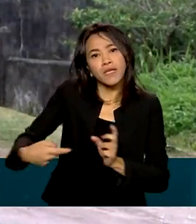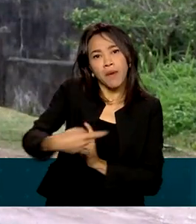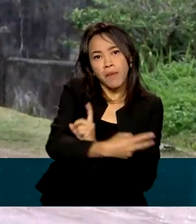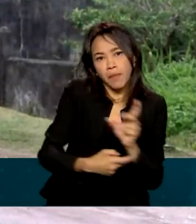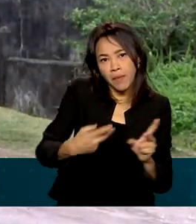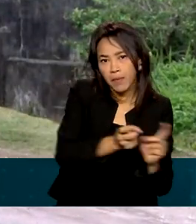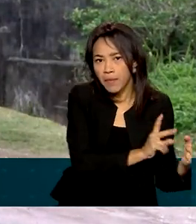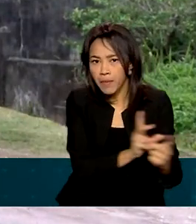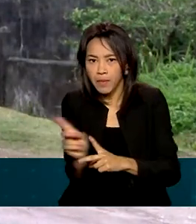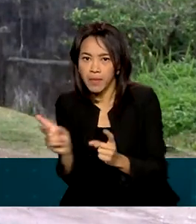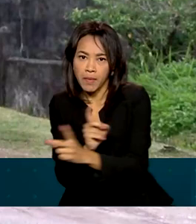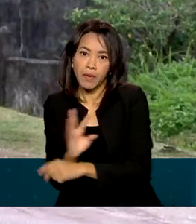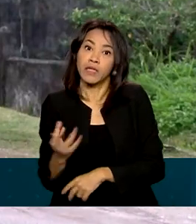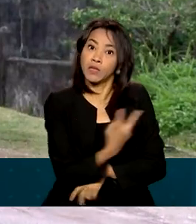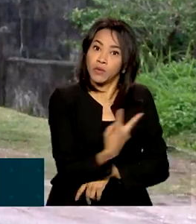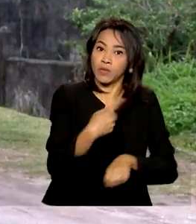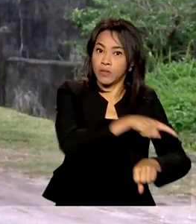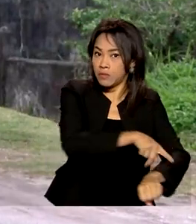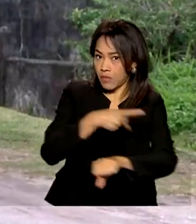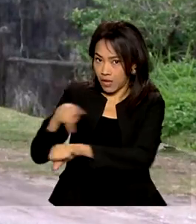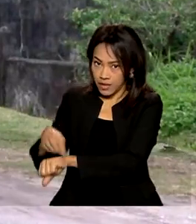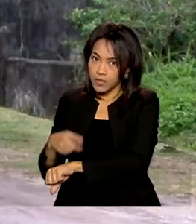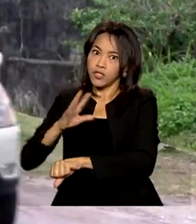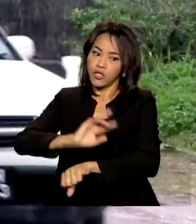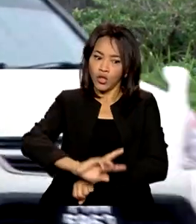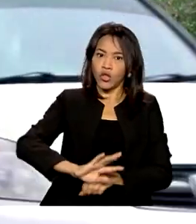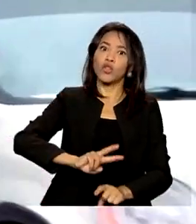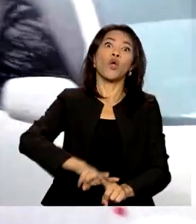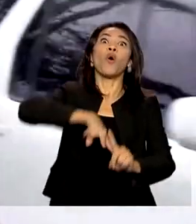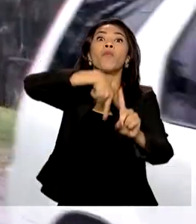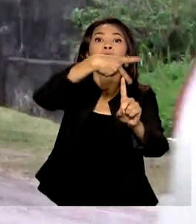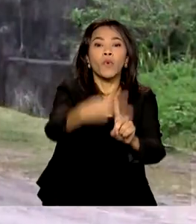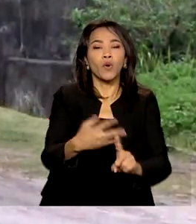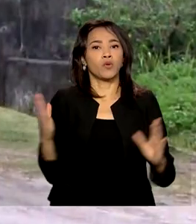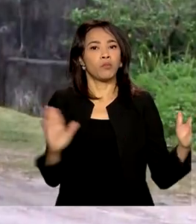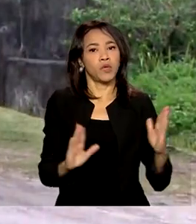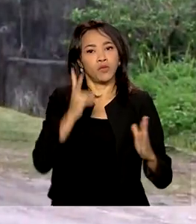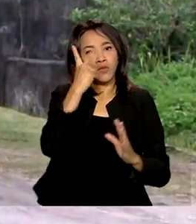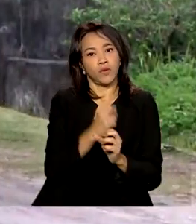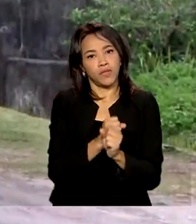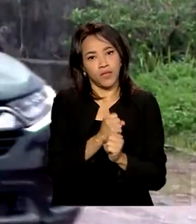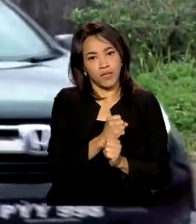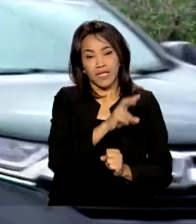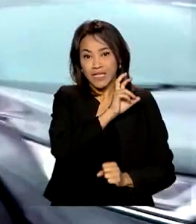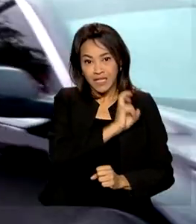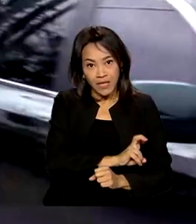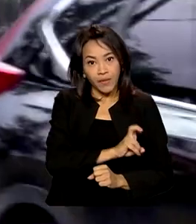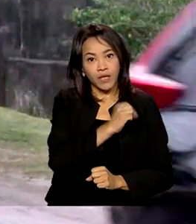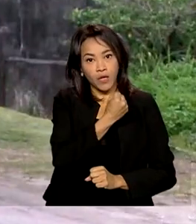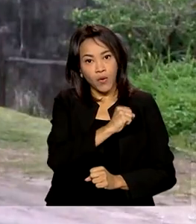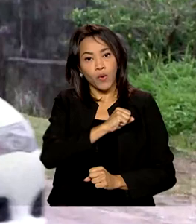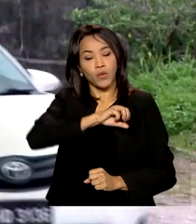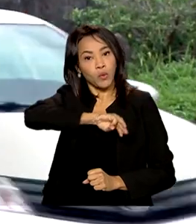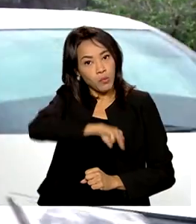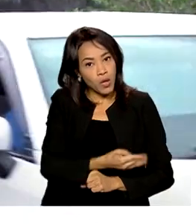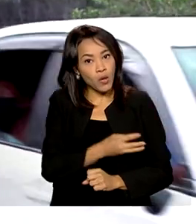entre Brasil e Guiana mais do que dobrou nos últimos dois anos, passando de 58 milhões